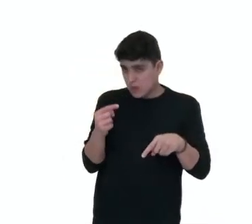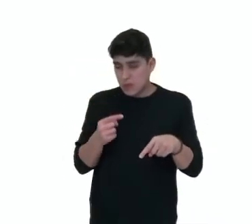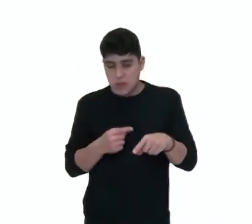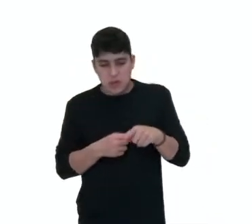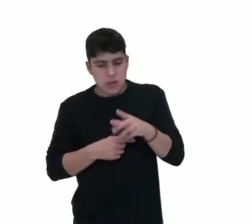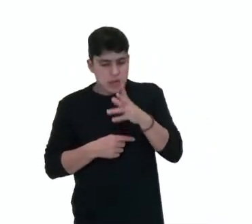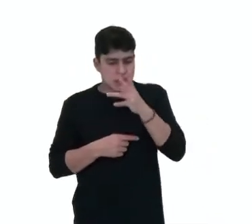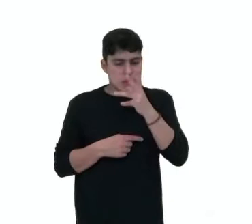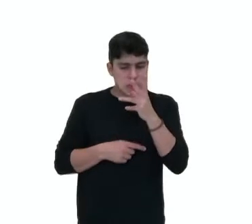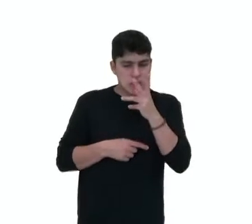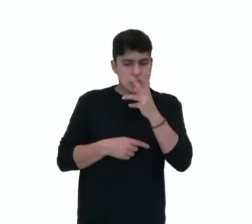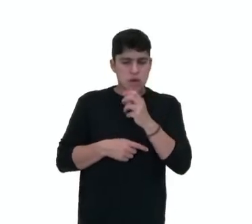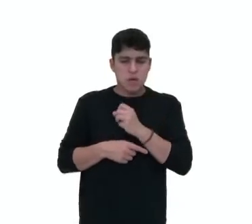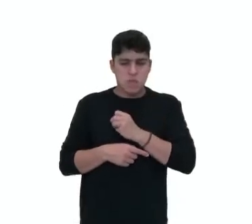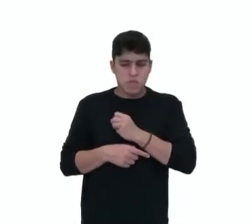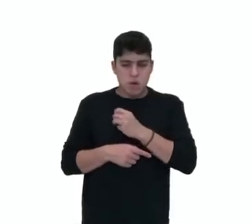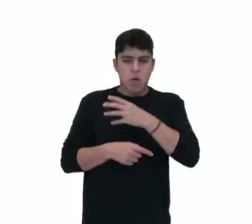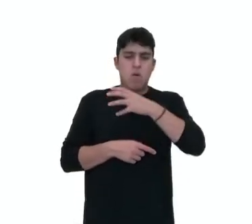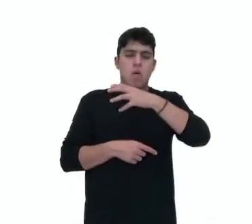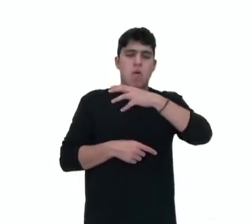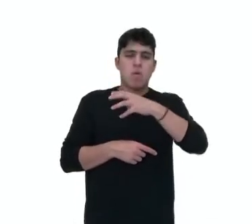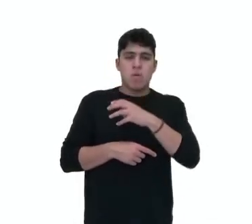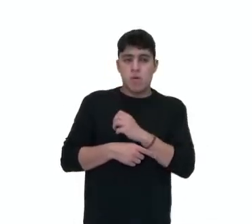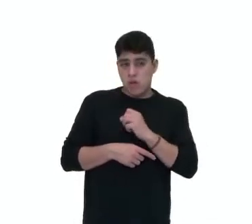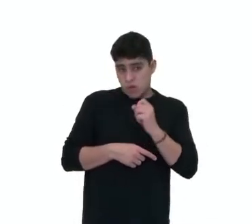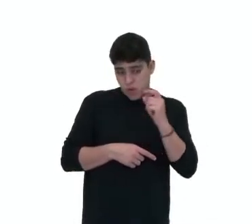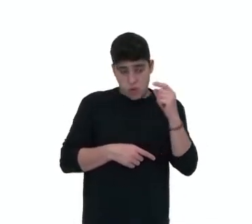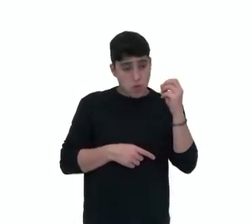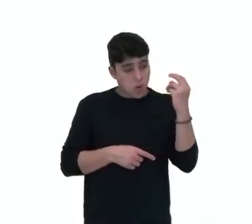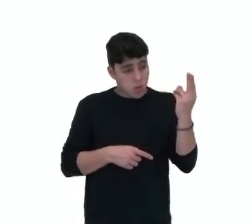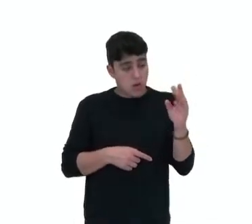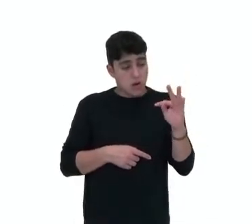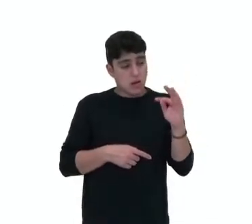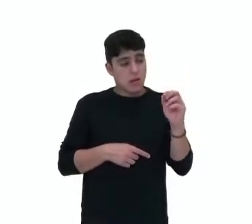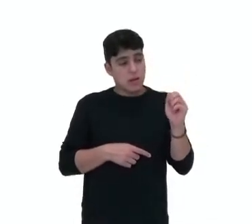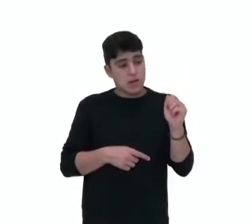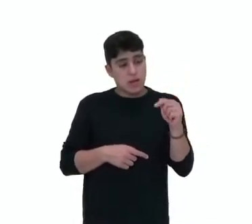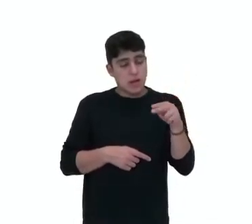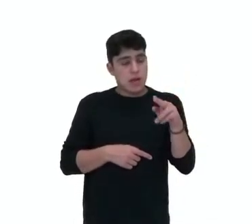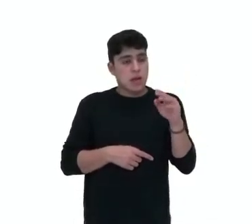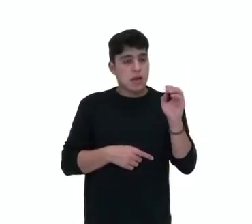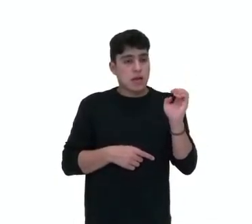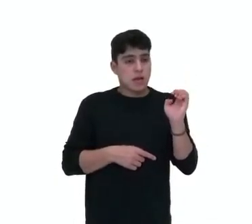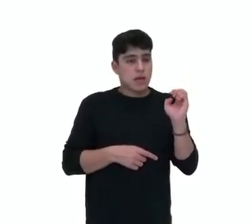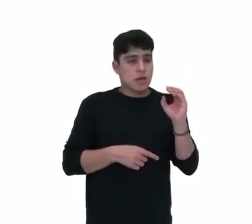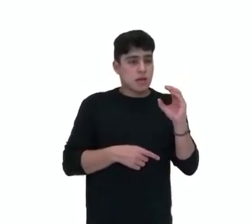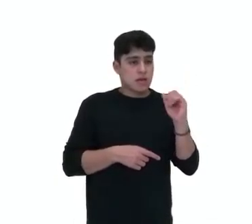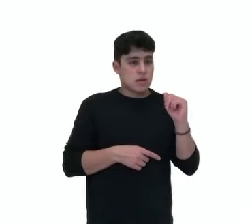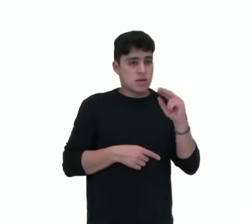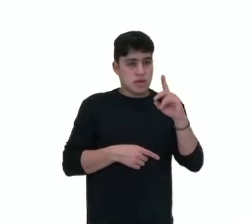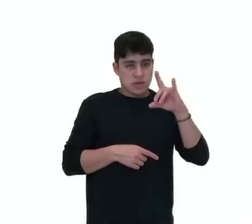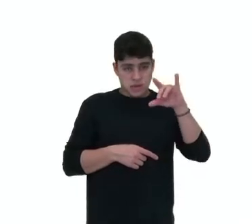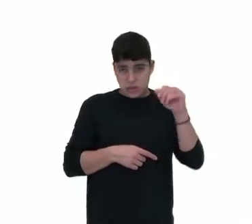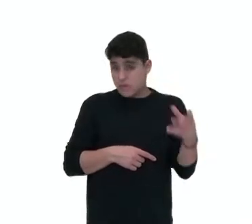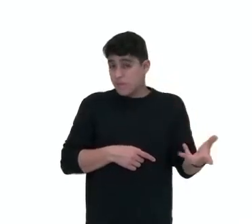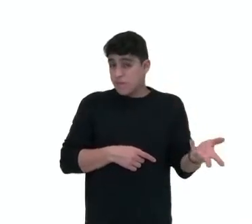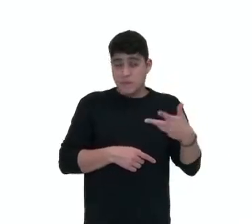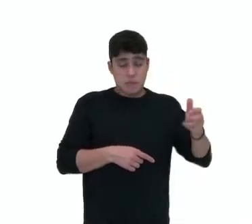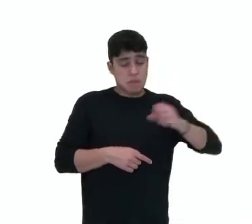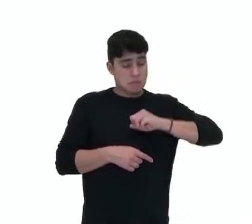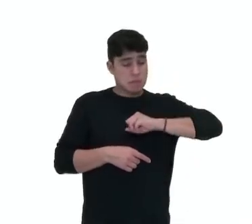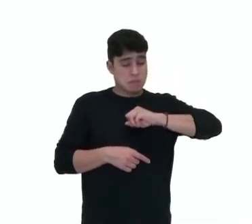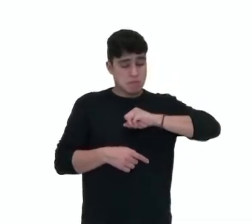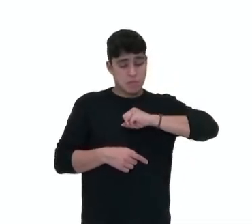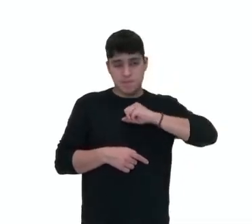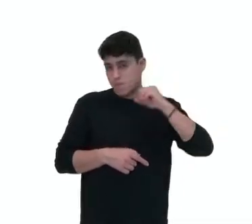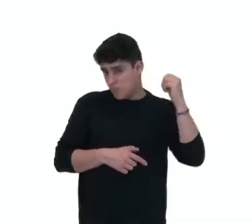batendo mais devagar. Ou vai ter a taquicardia, que é o batimento mais rápido.